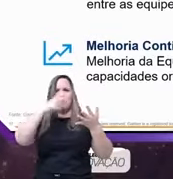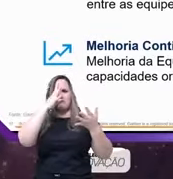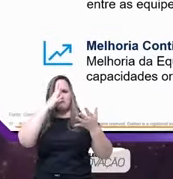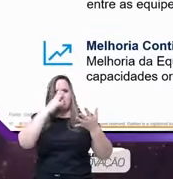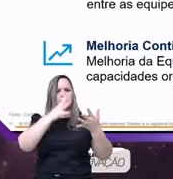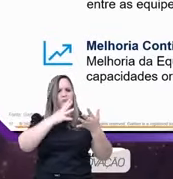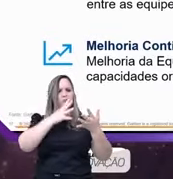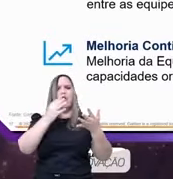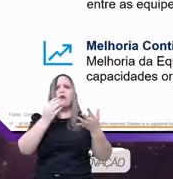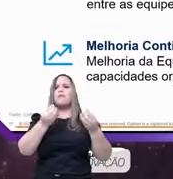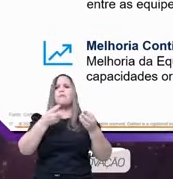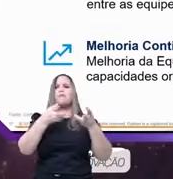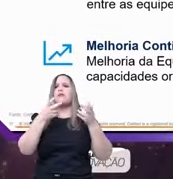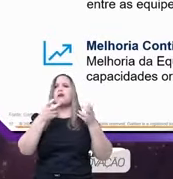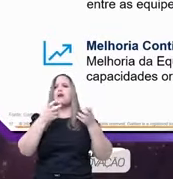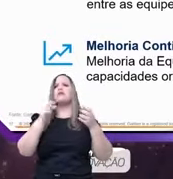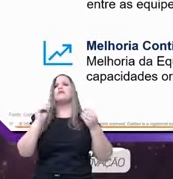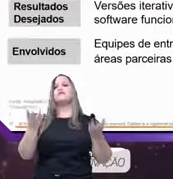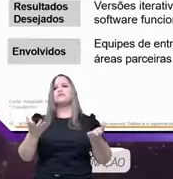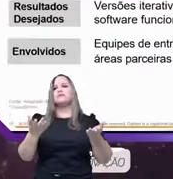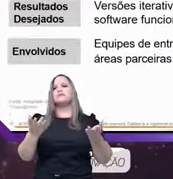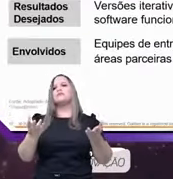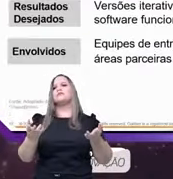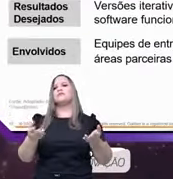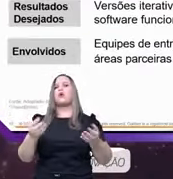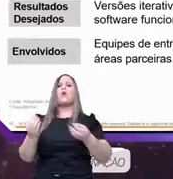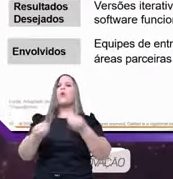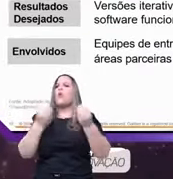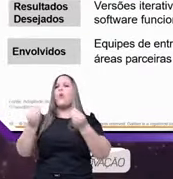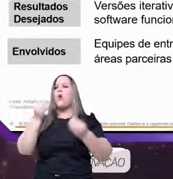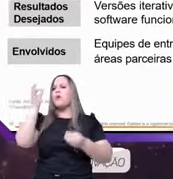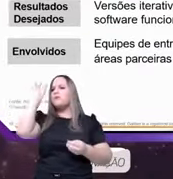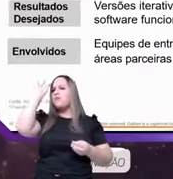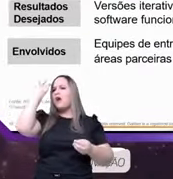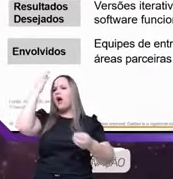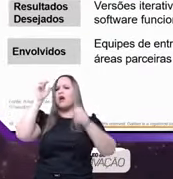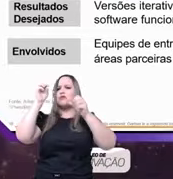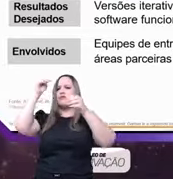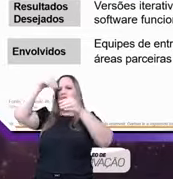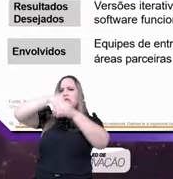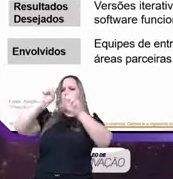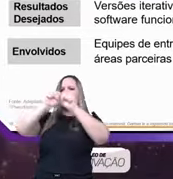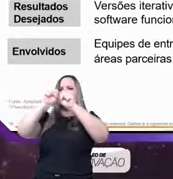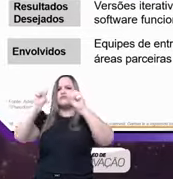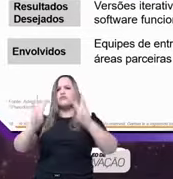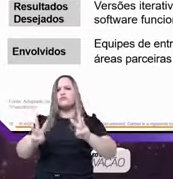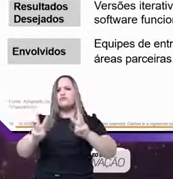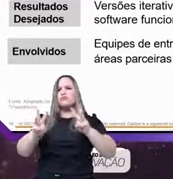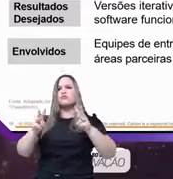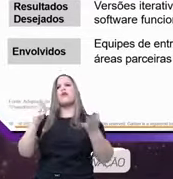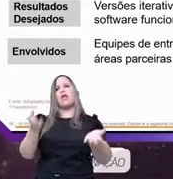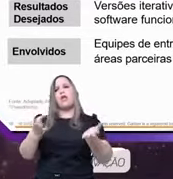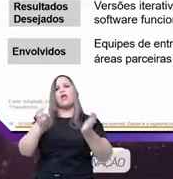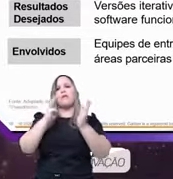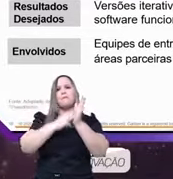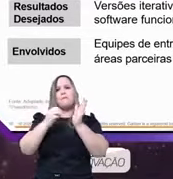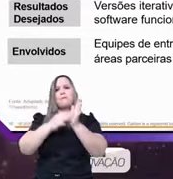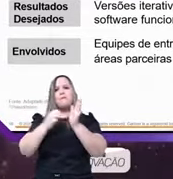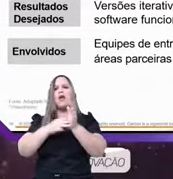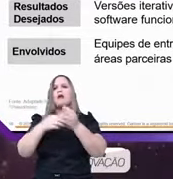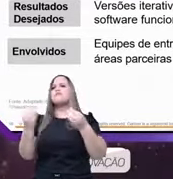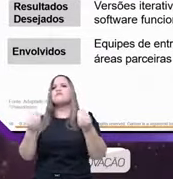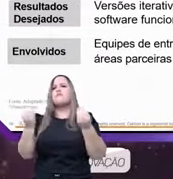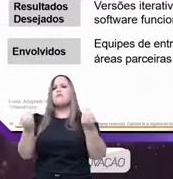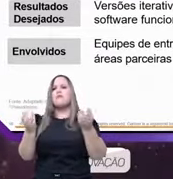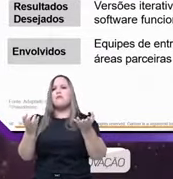percepção comum do ágil. Então, como é que é o ágil em software? Ele é métodos e práticas para entrega de software. Como é que é o